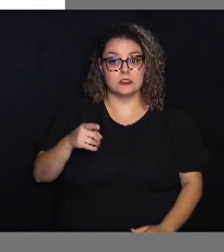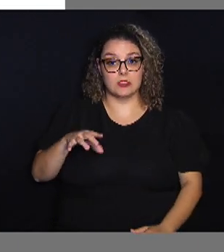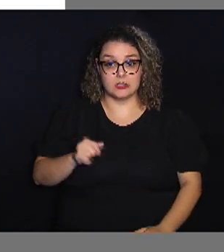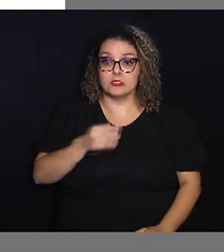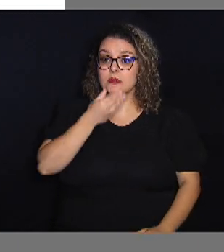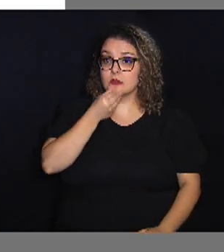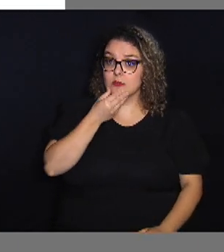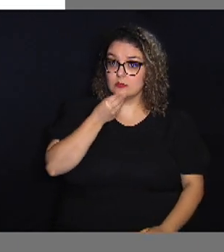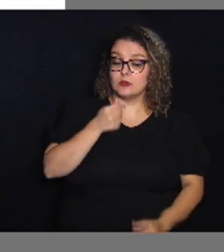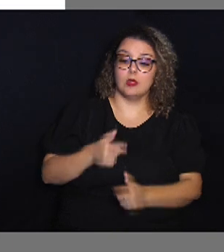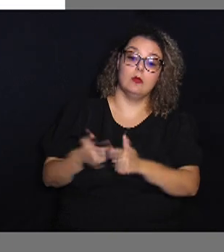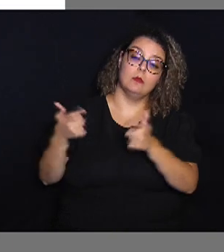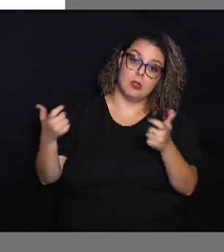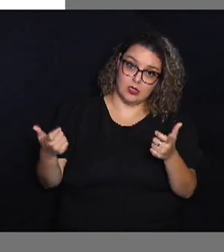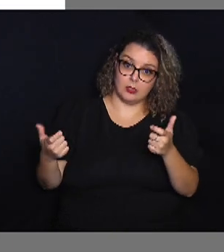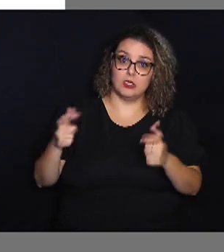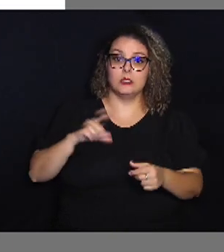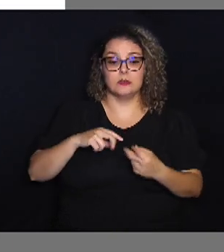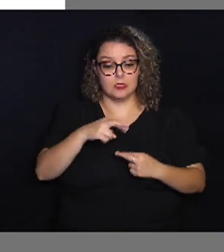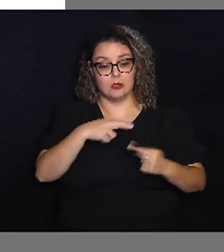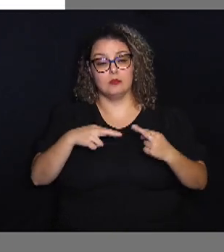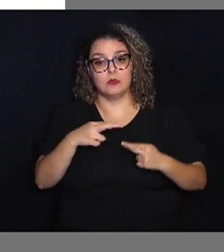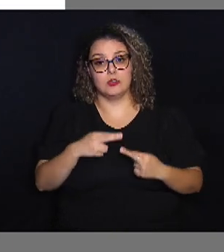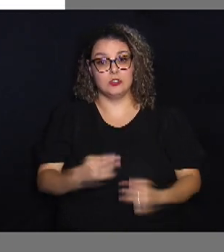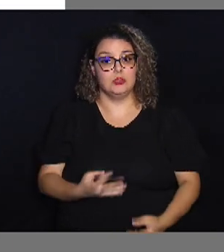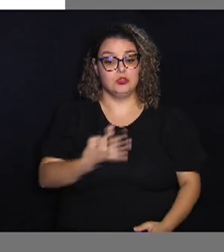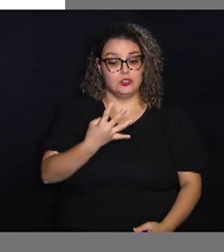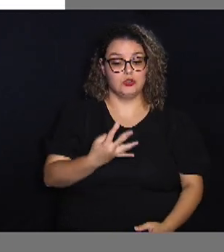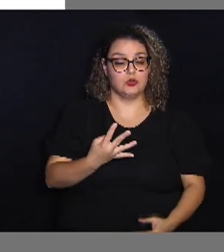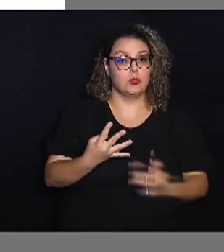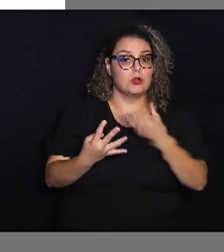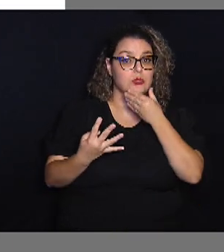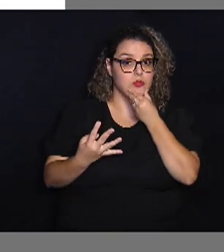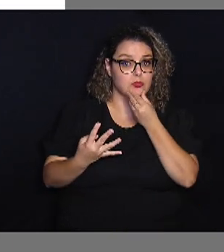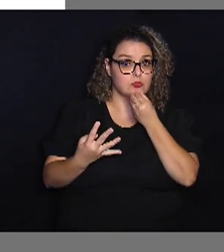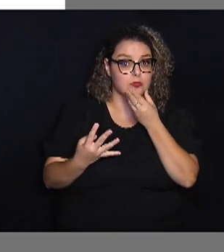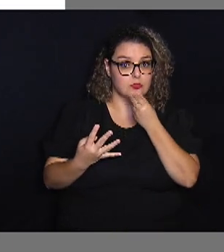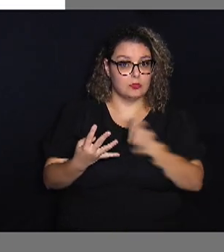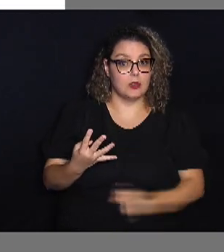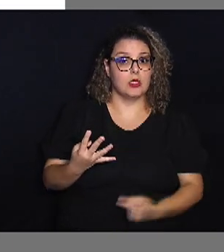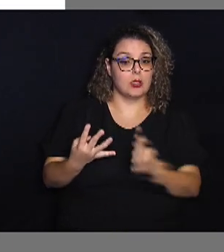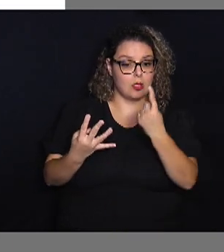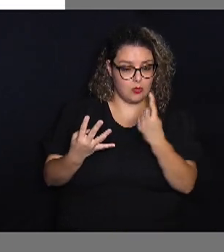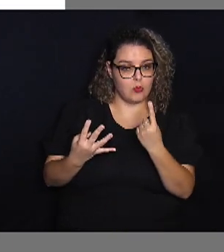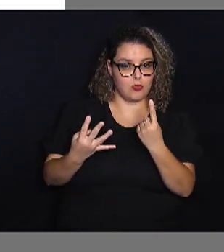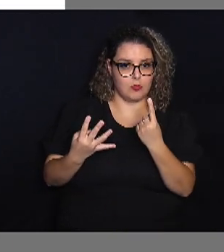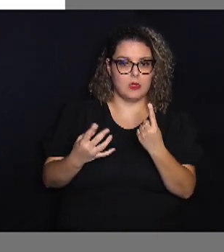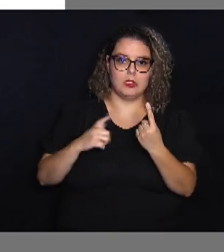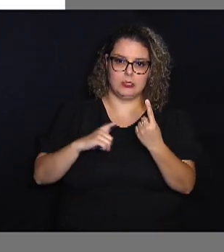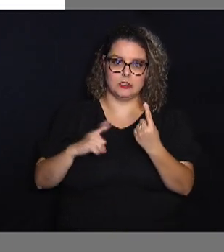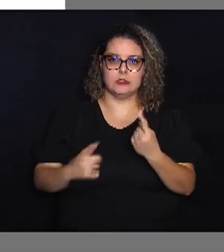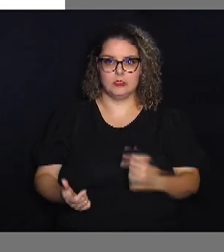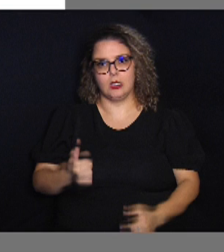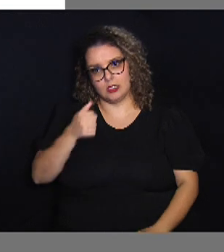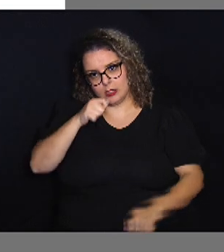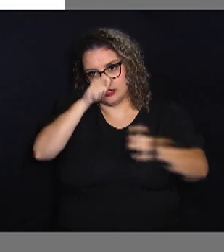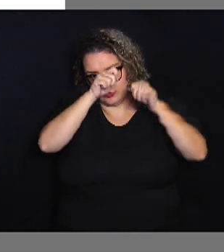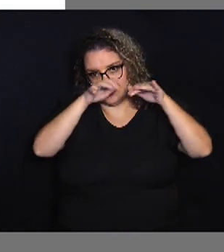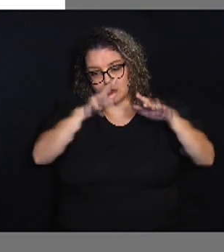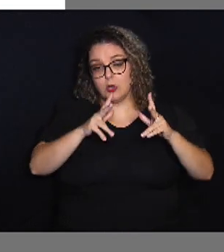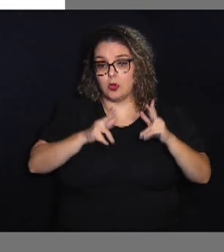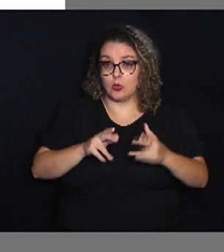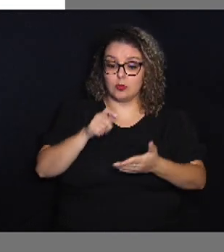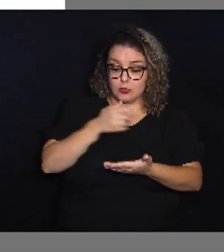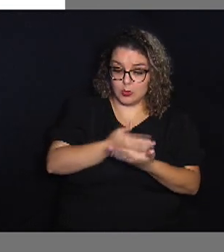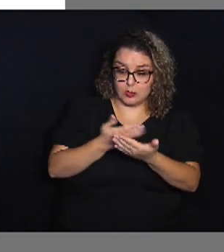é maior, tendo uma relação de 4 meninos para uma menina com autismo. De acordo com o estudo